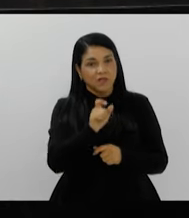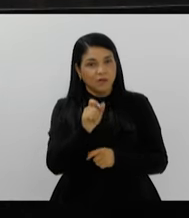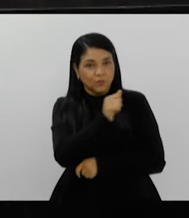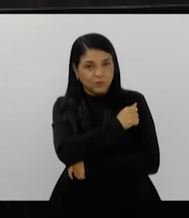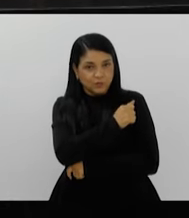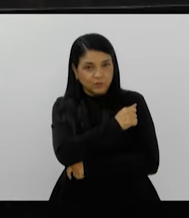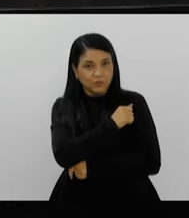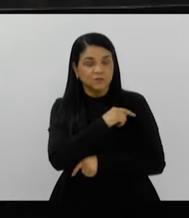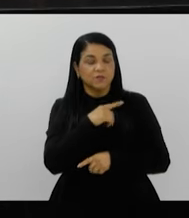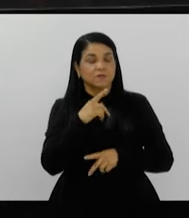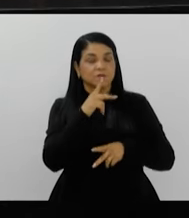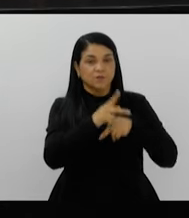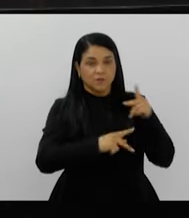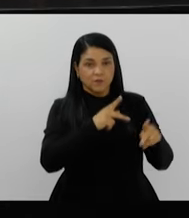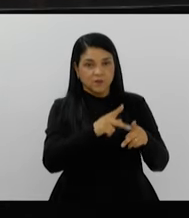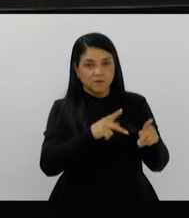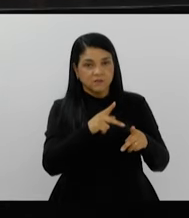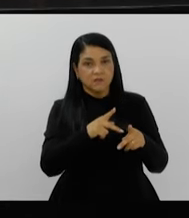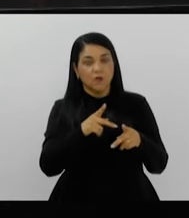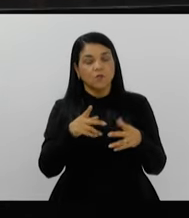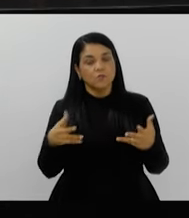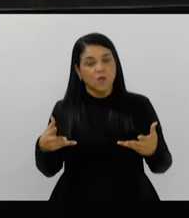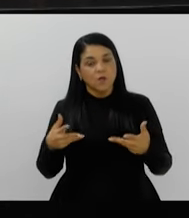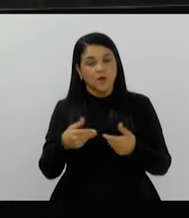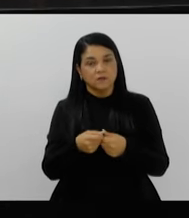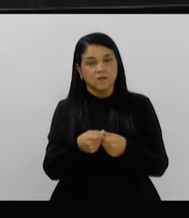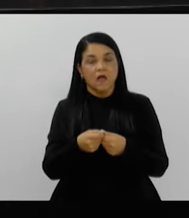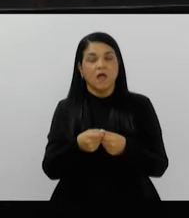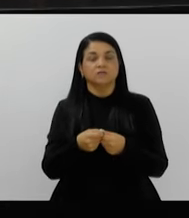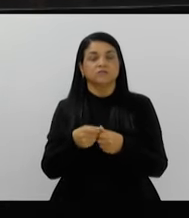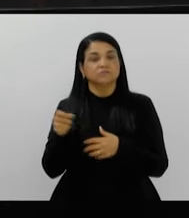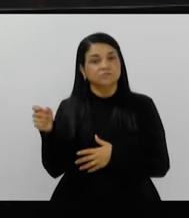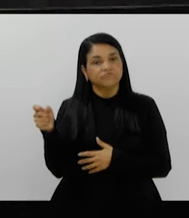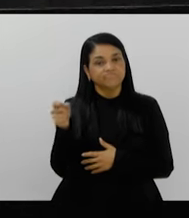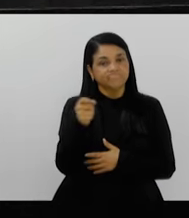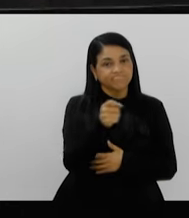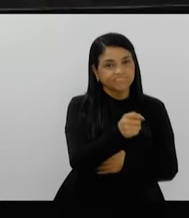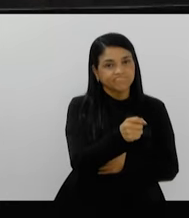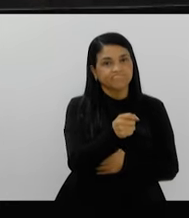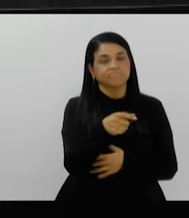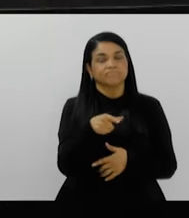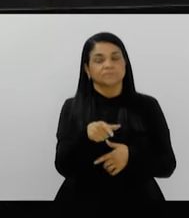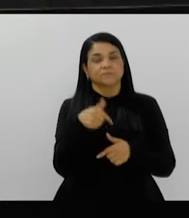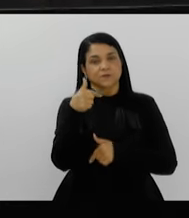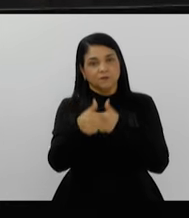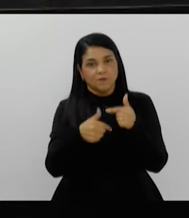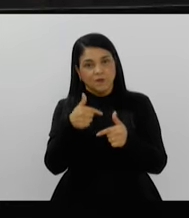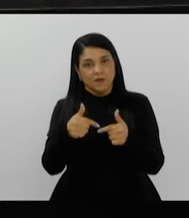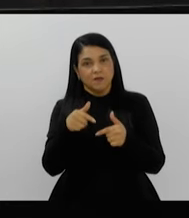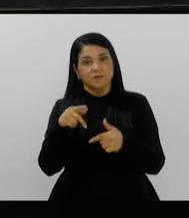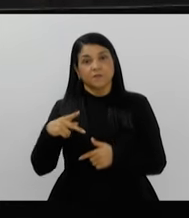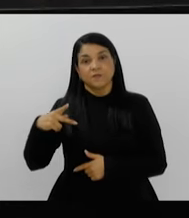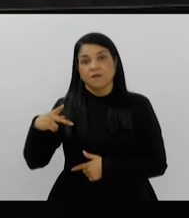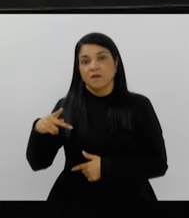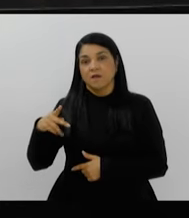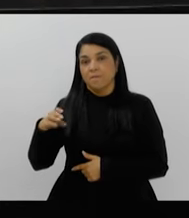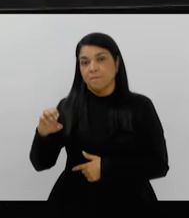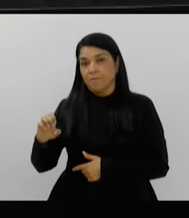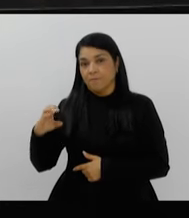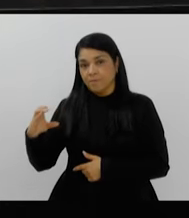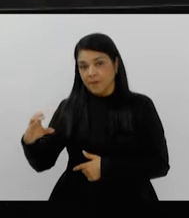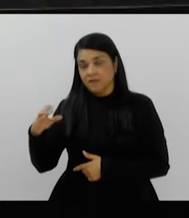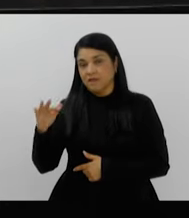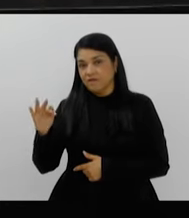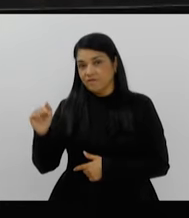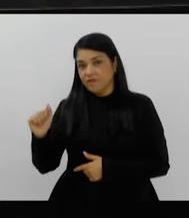possibilitando educação de qualidade e ingresso no mercado de trabalho. Ou seja, na prática, não fosse a PEC da FAPERJ, nós teríamos